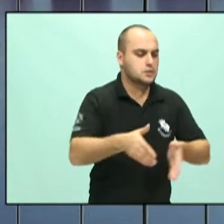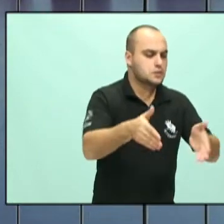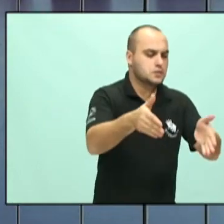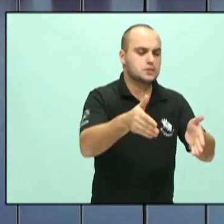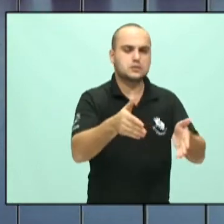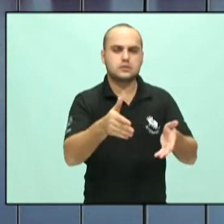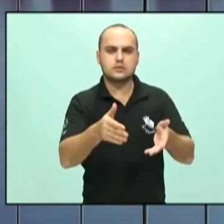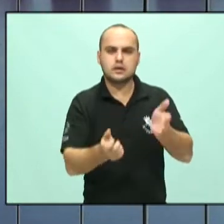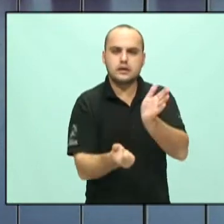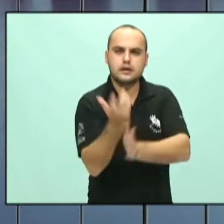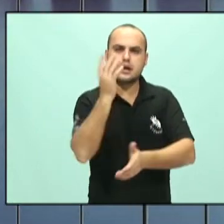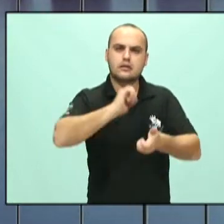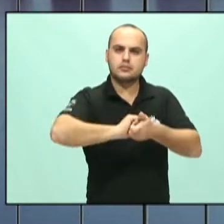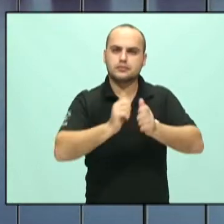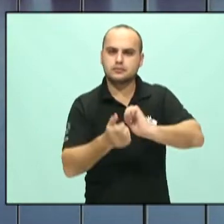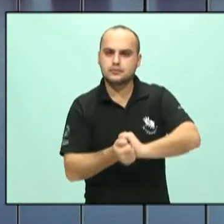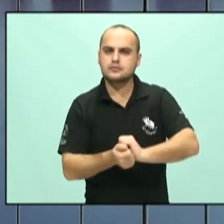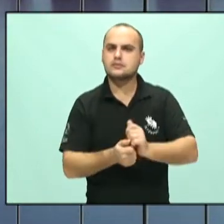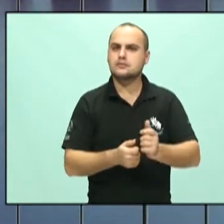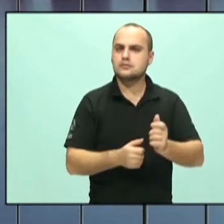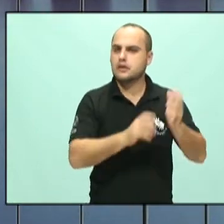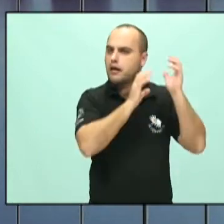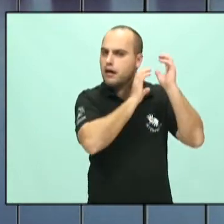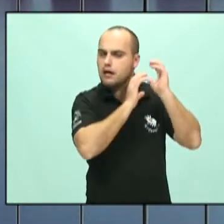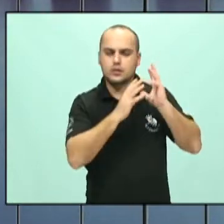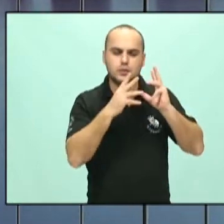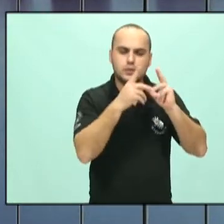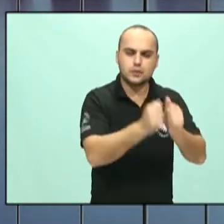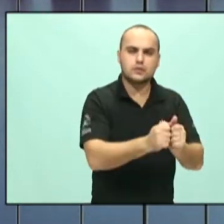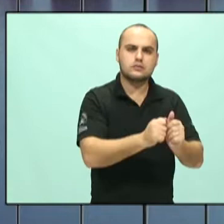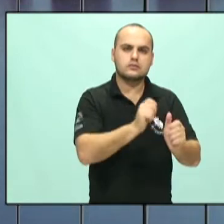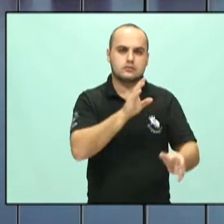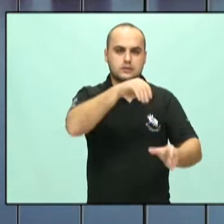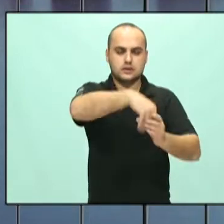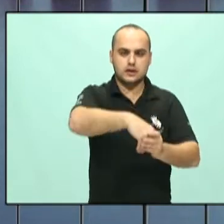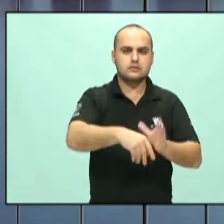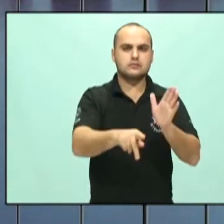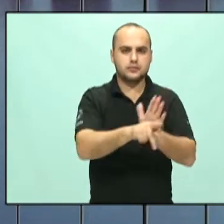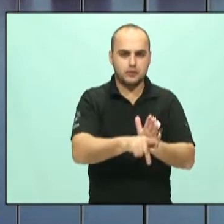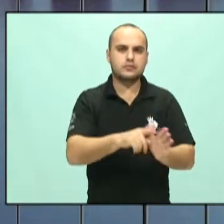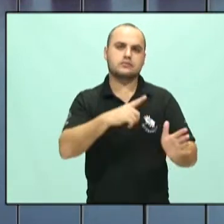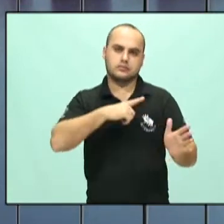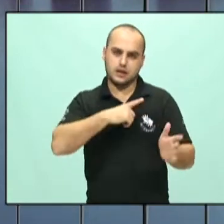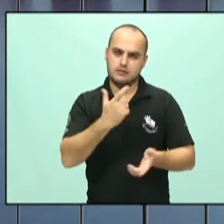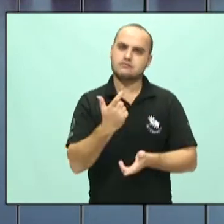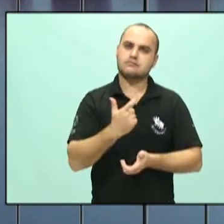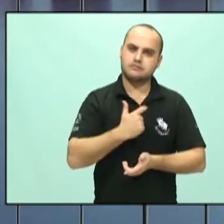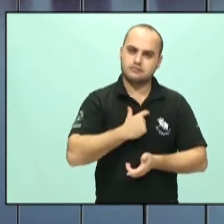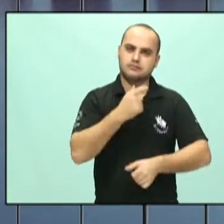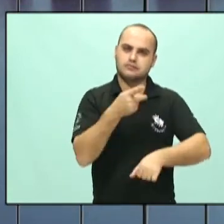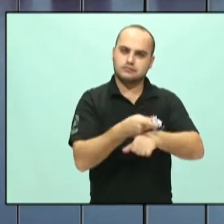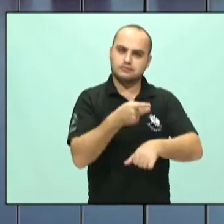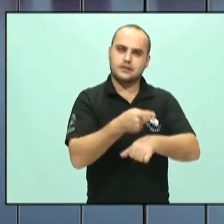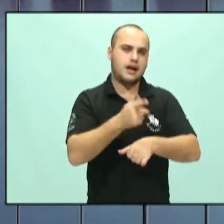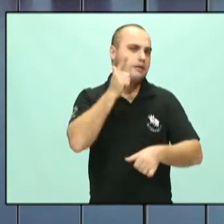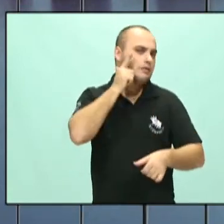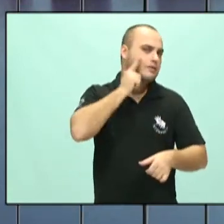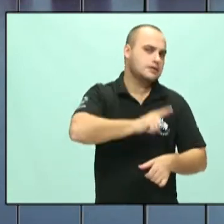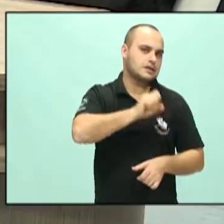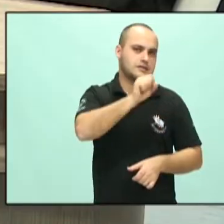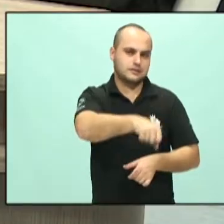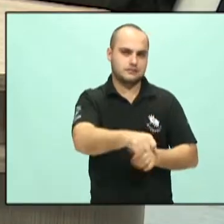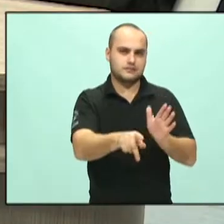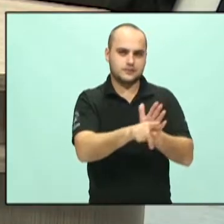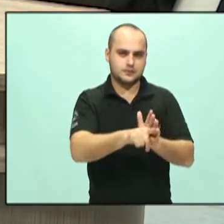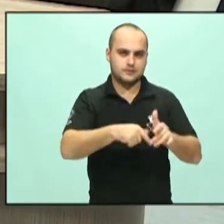de arte, do áudio, né? Várias outras categorias que tem dentro dessas formas que eles apresentaram e que se inscreveram nos seus